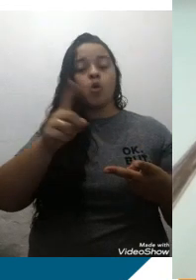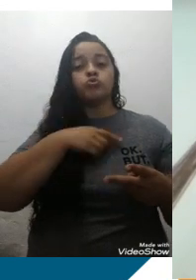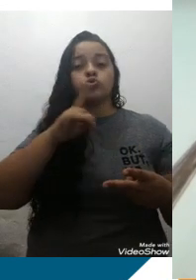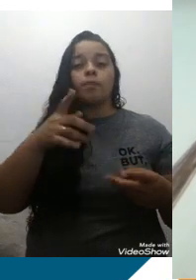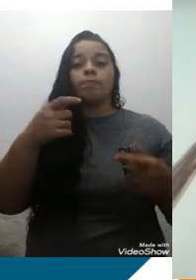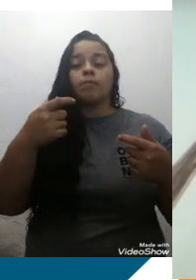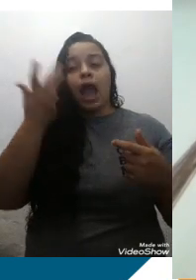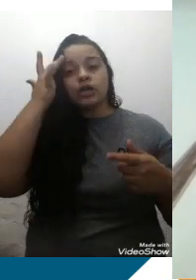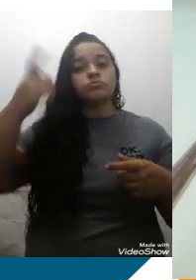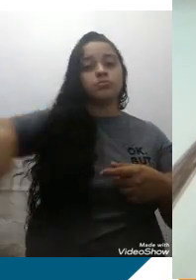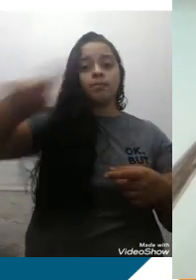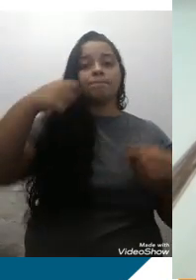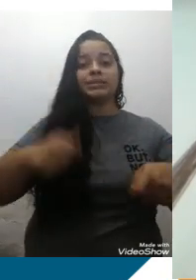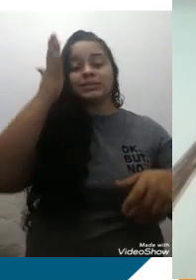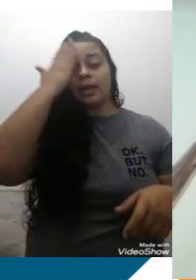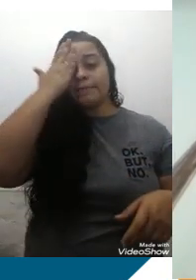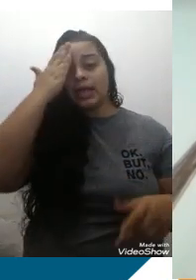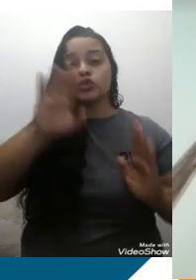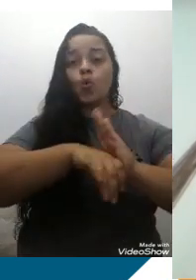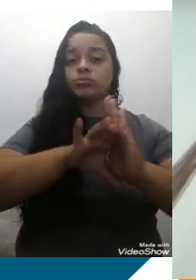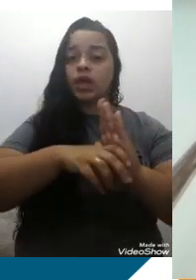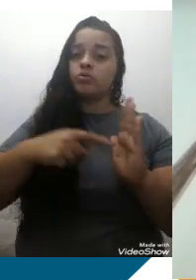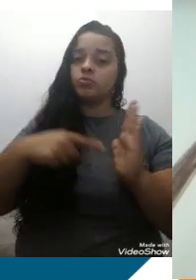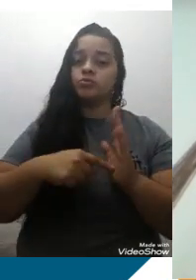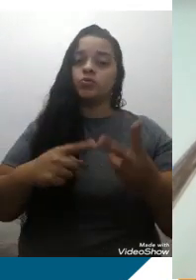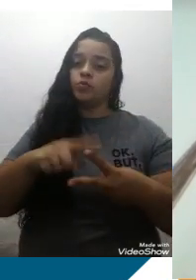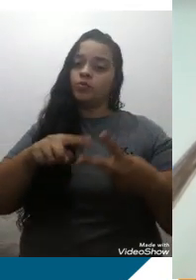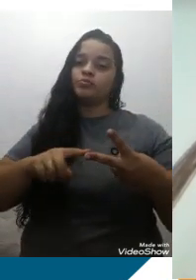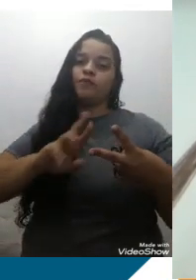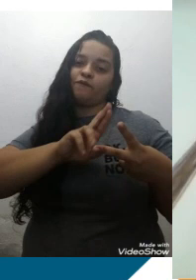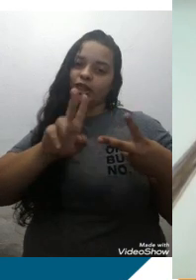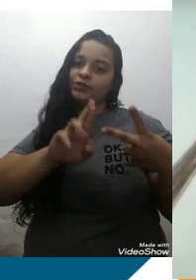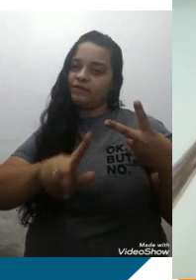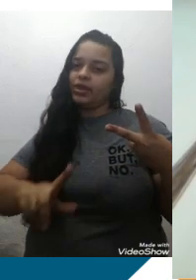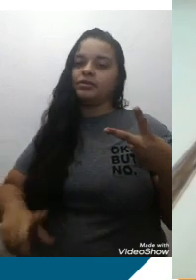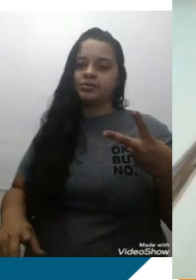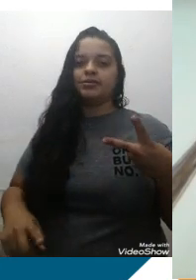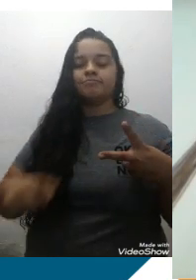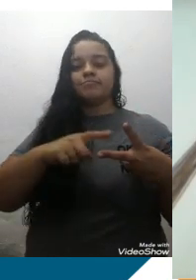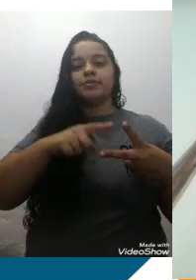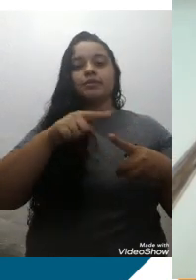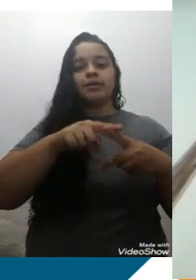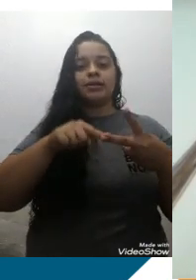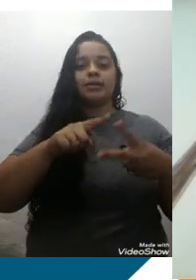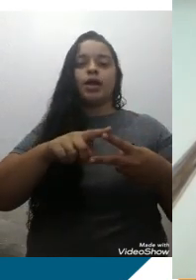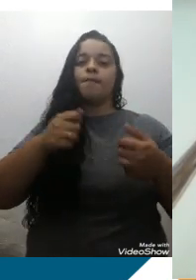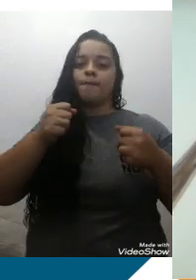conceitos. A gente só tem que saber o que a gente está falando quando a gente evoca esses dois conceitos e saber que os dois podem